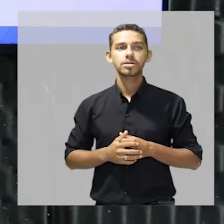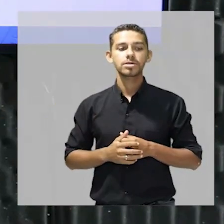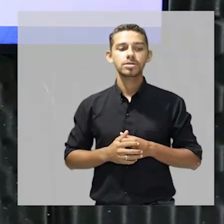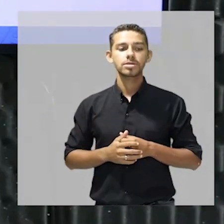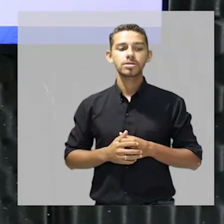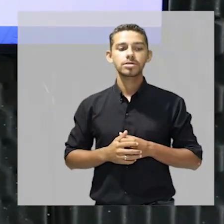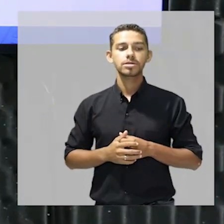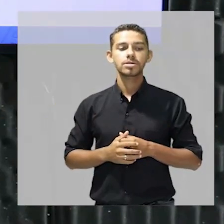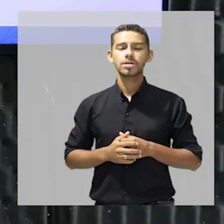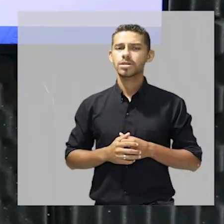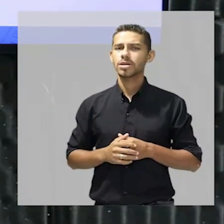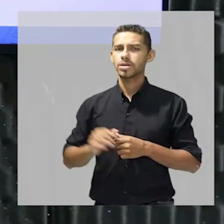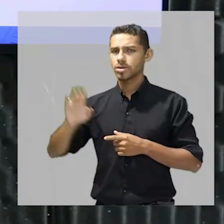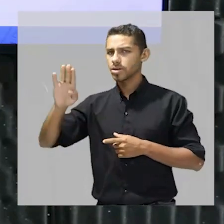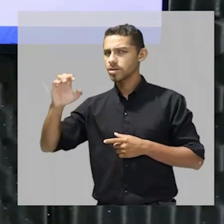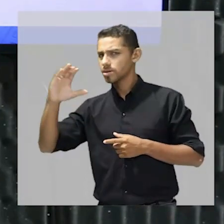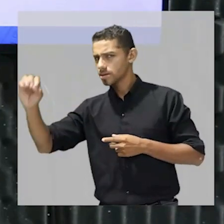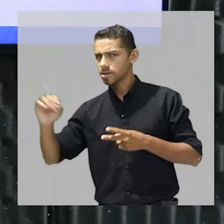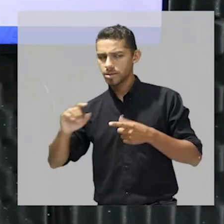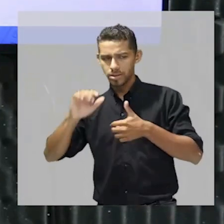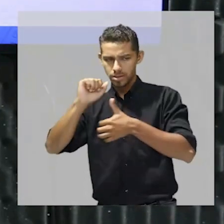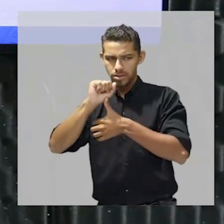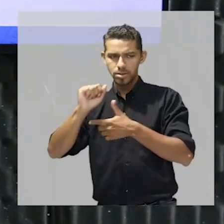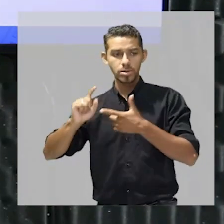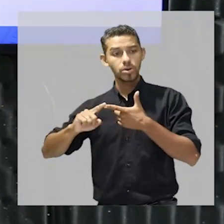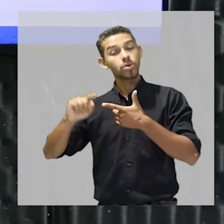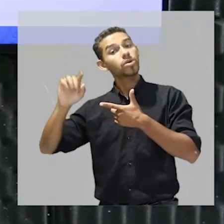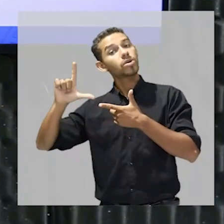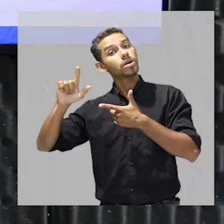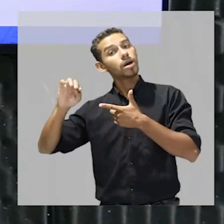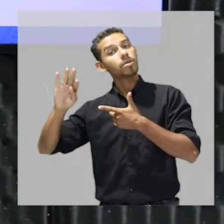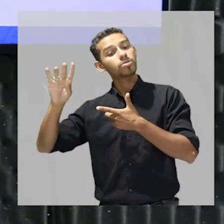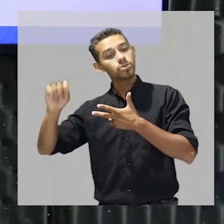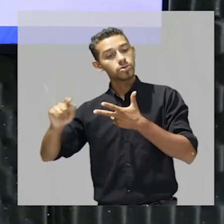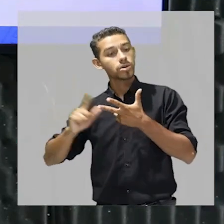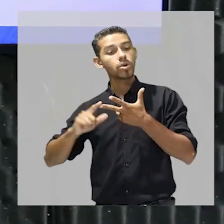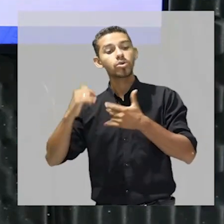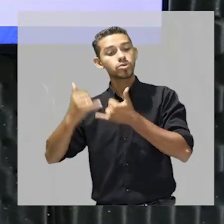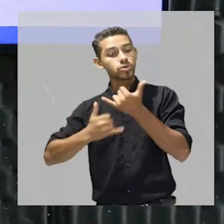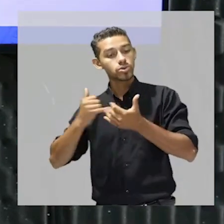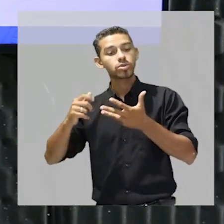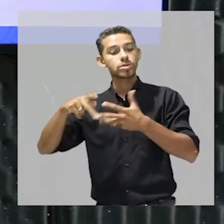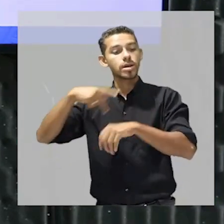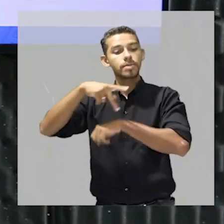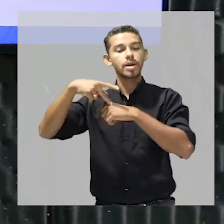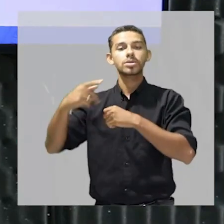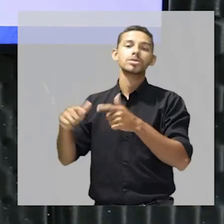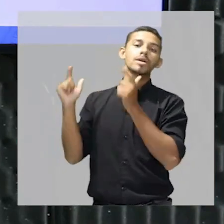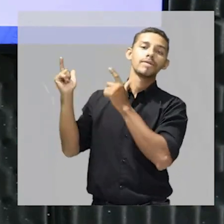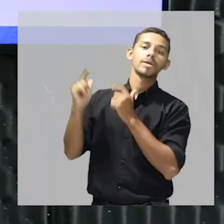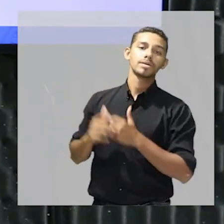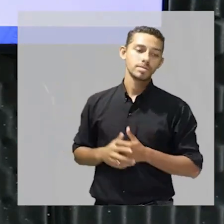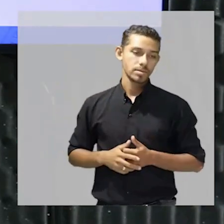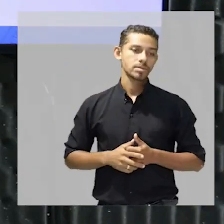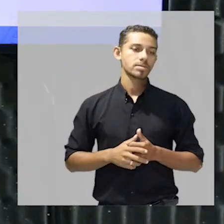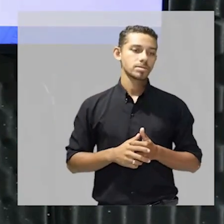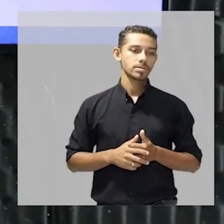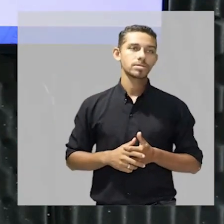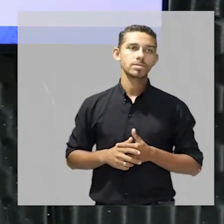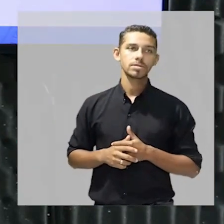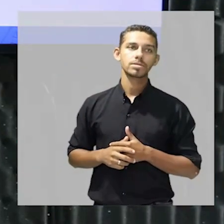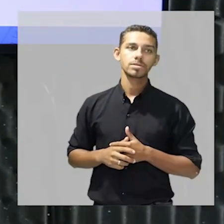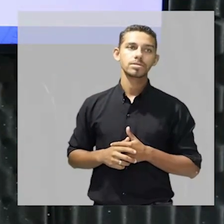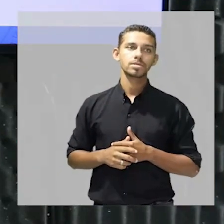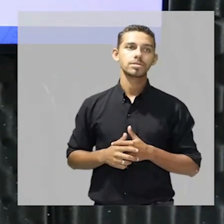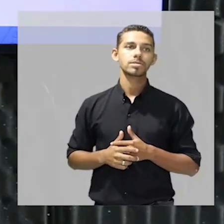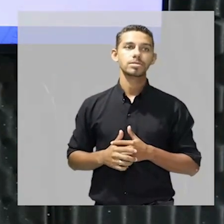beco ou ele vem da labuta ou ele vem do jogo da Praça da farra a gente sabe que ele vem de